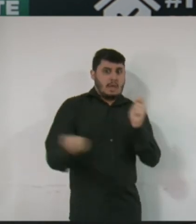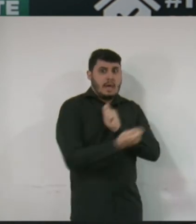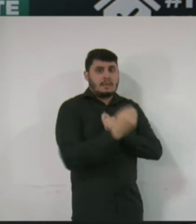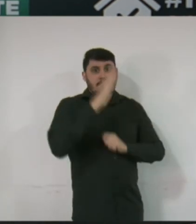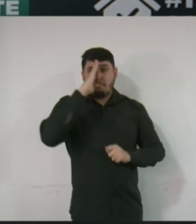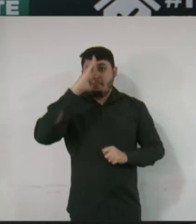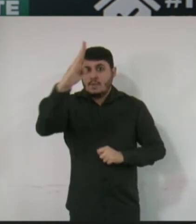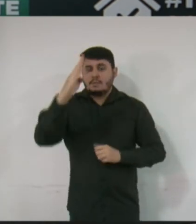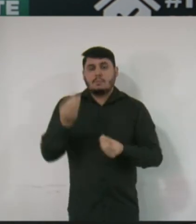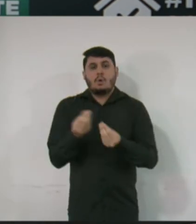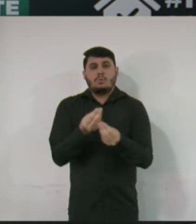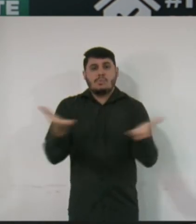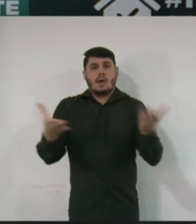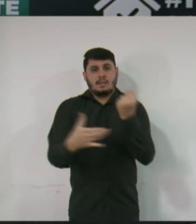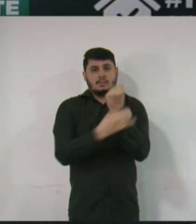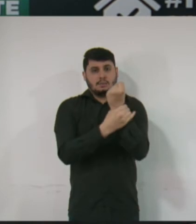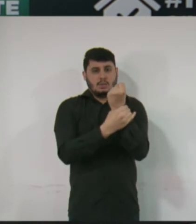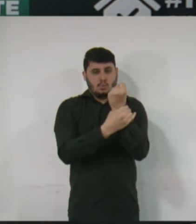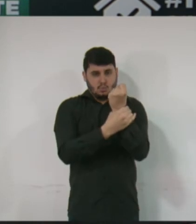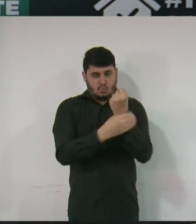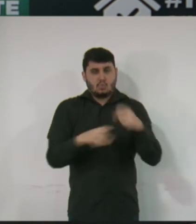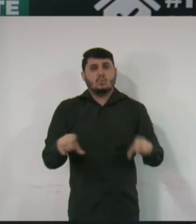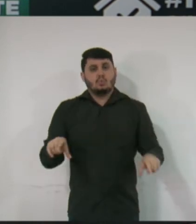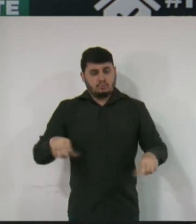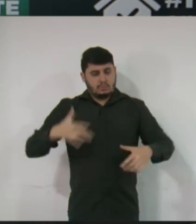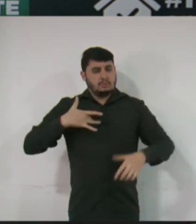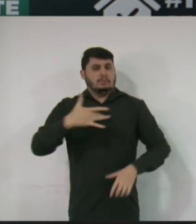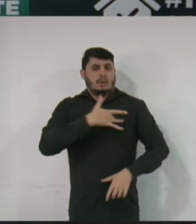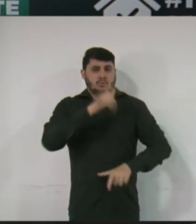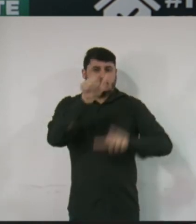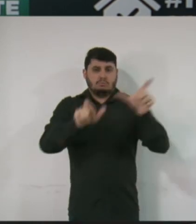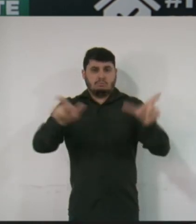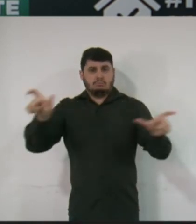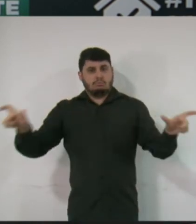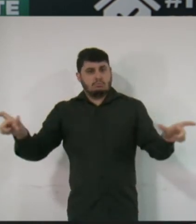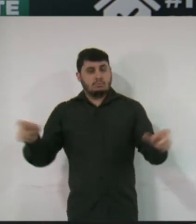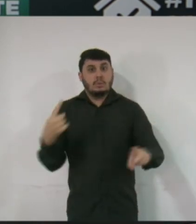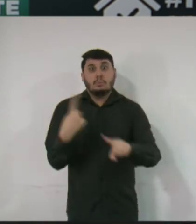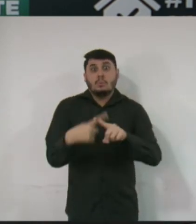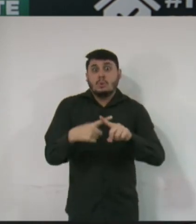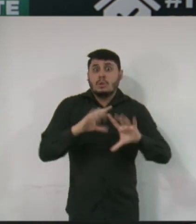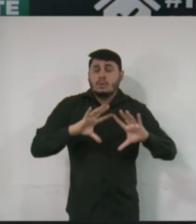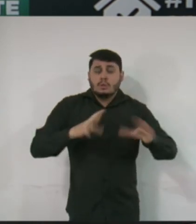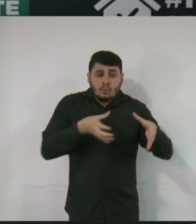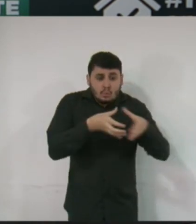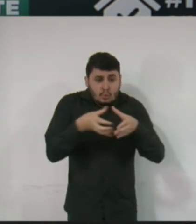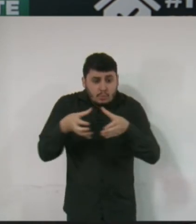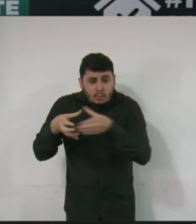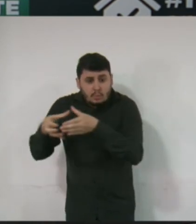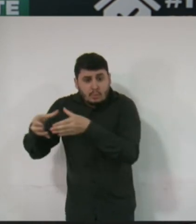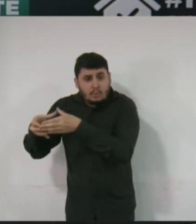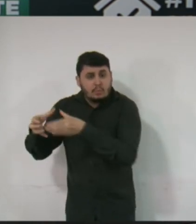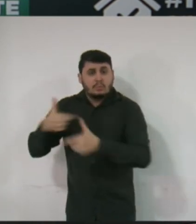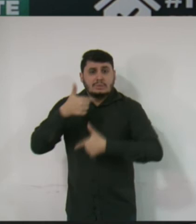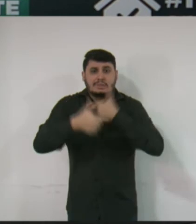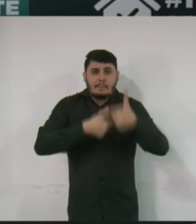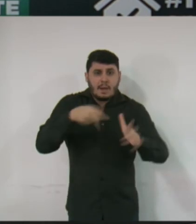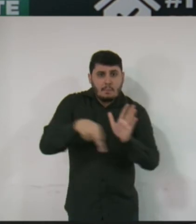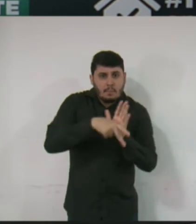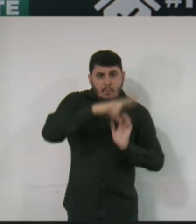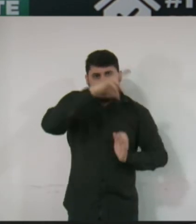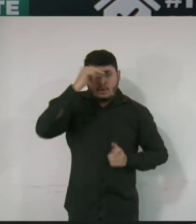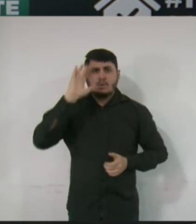sustentável. Todas as equipes estão sendo convocadas, elas já estão nas ruas desde o dia 17 de